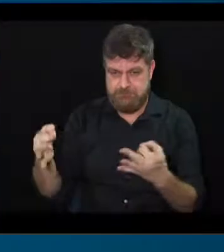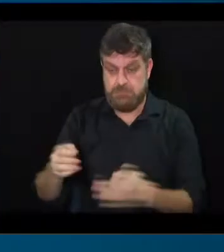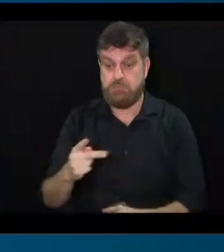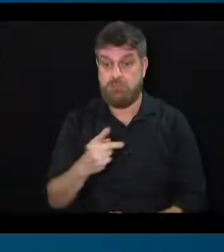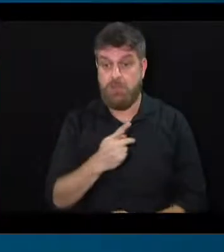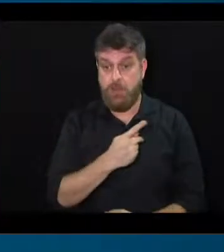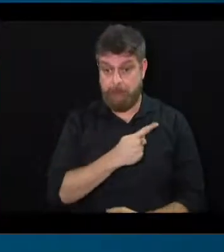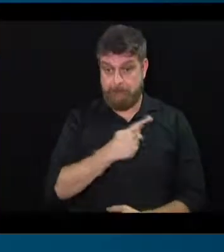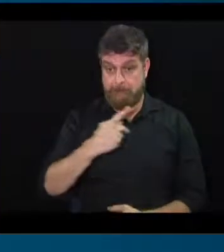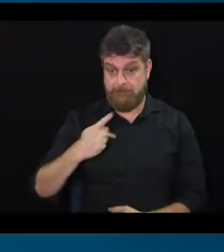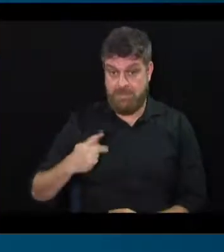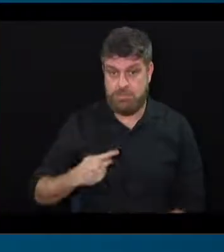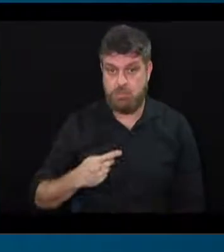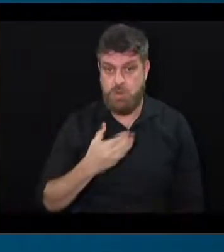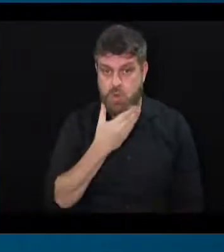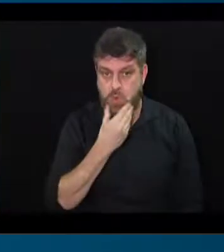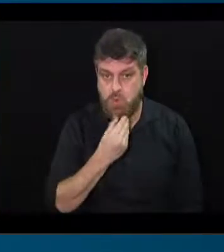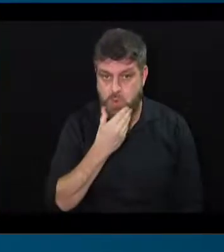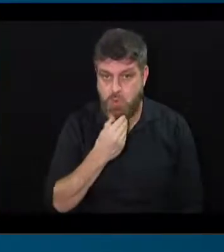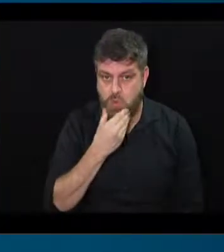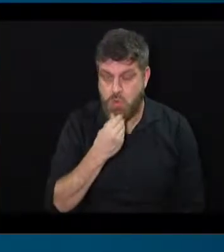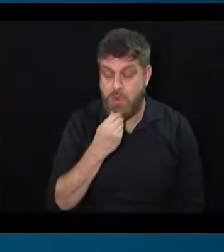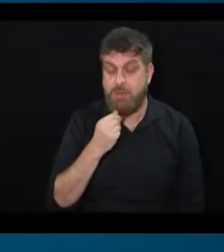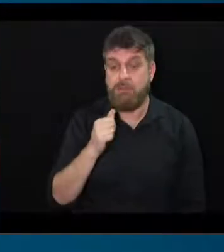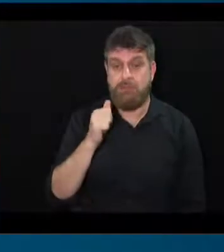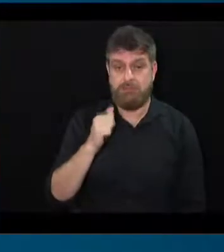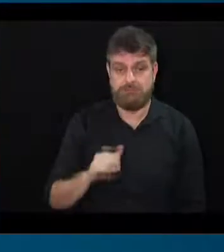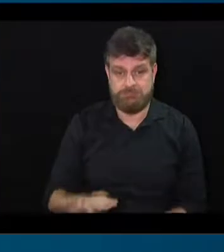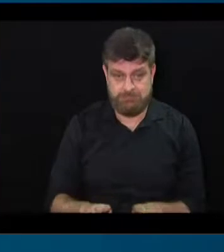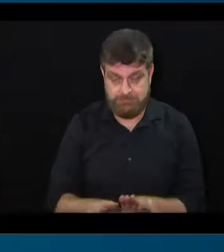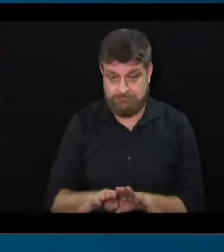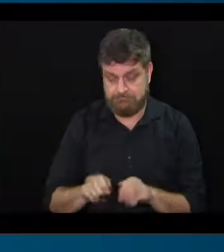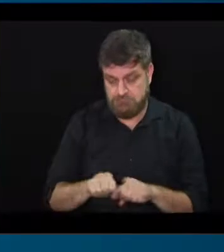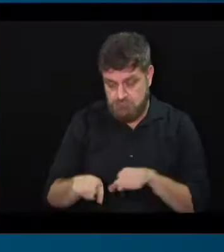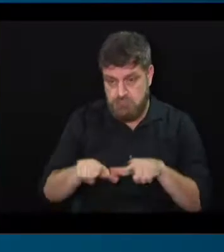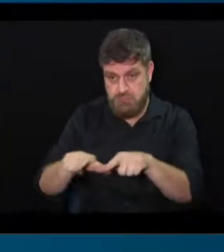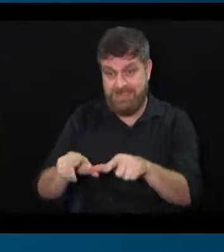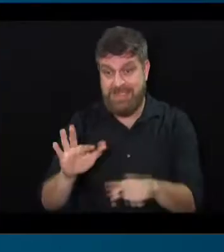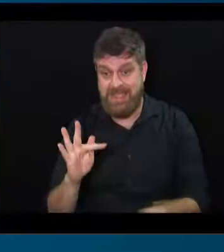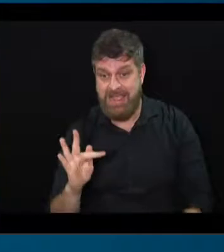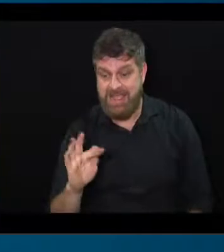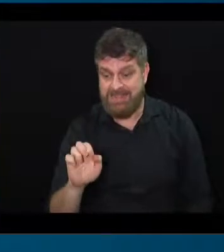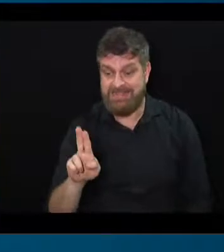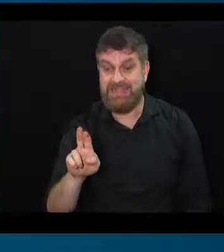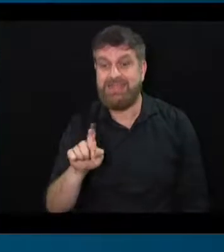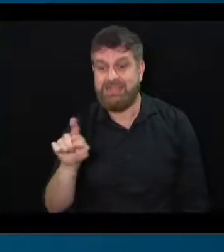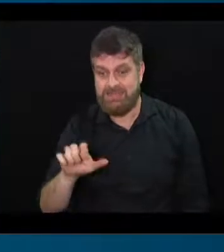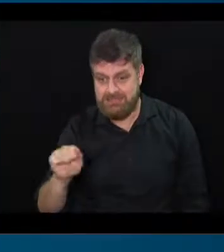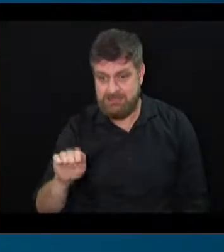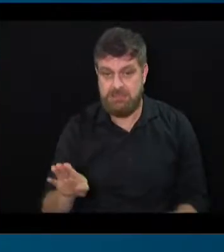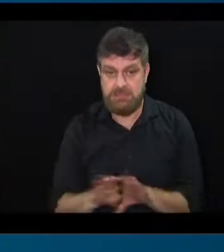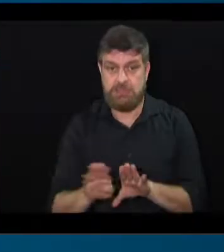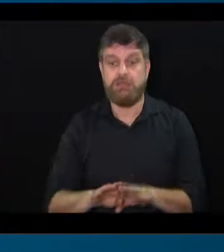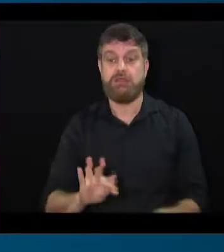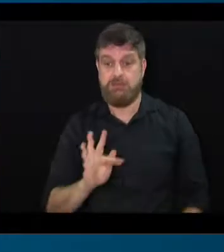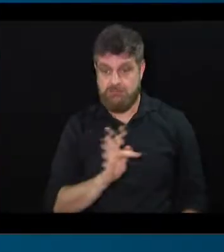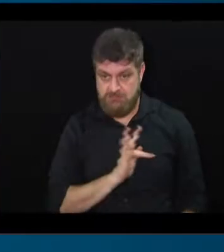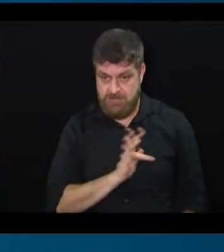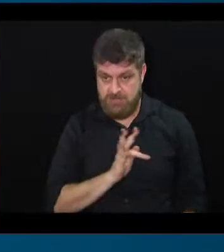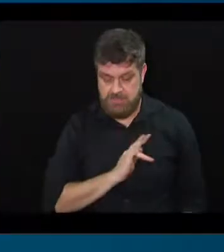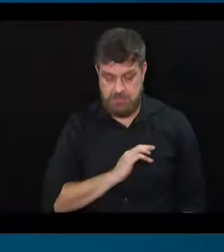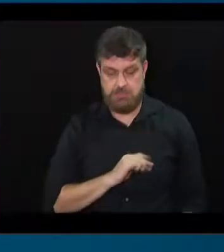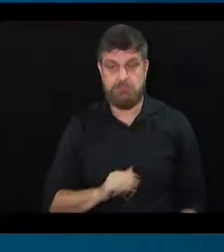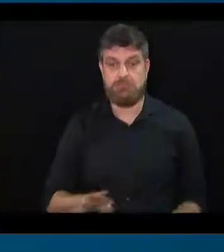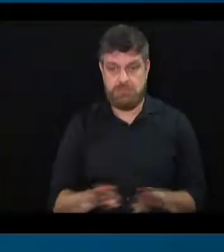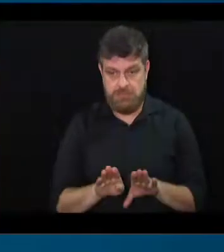João Batista Martins de Sá, a Teresa de Deus Nogueira. Aprovado também outro projeto do vereador Fernando Mendes, que concede a